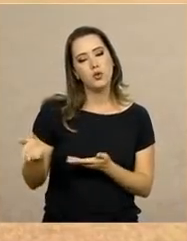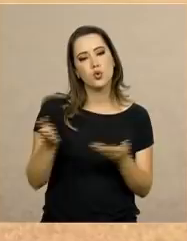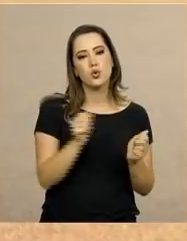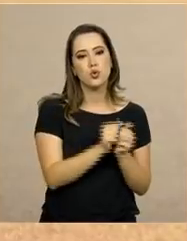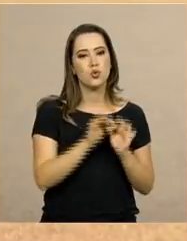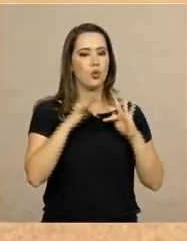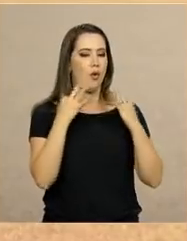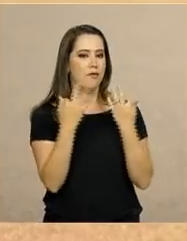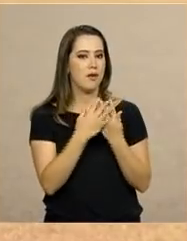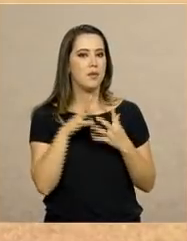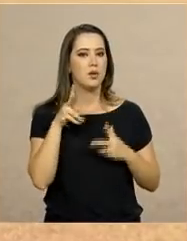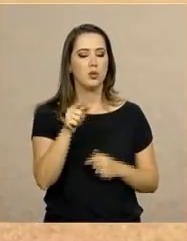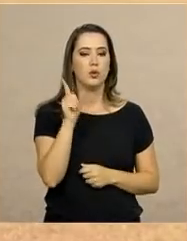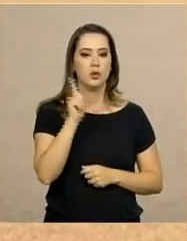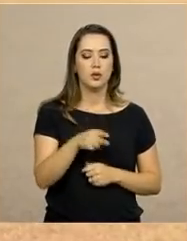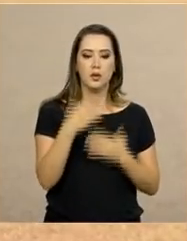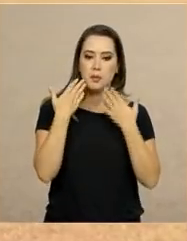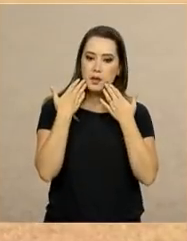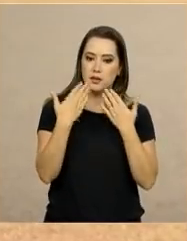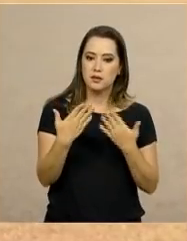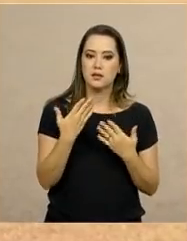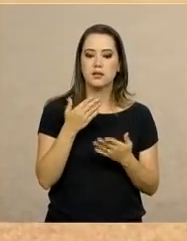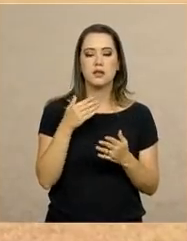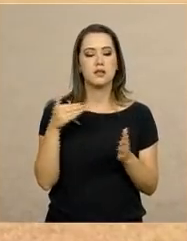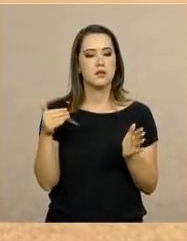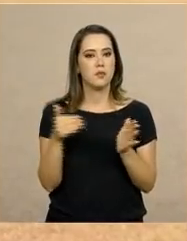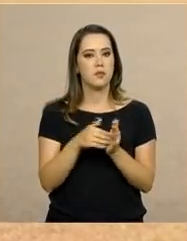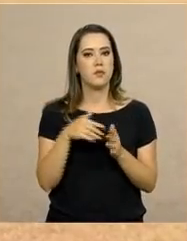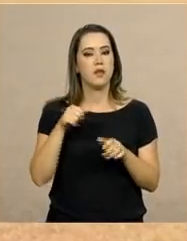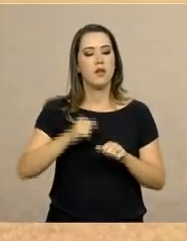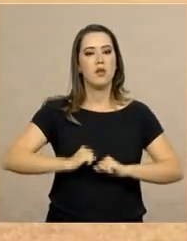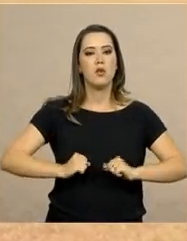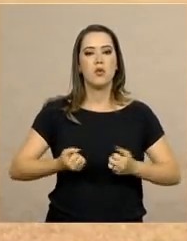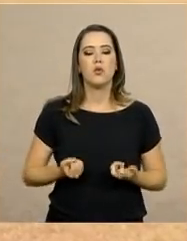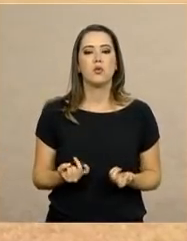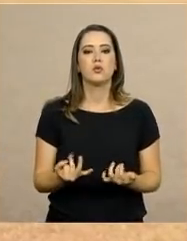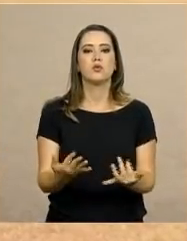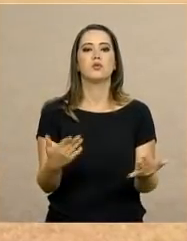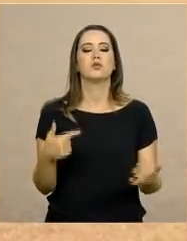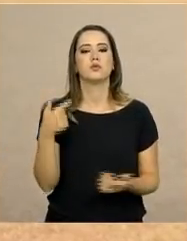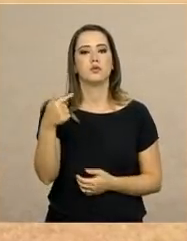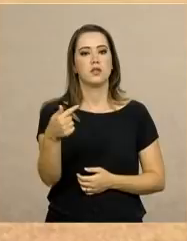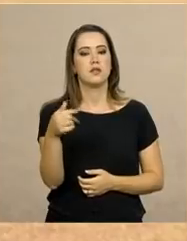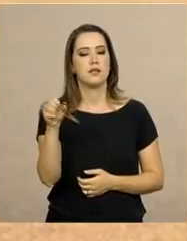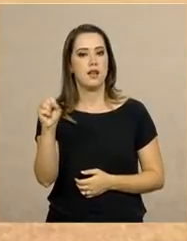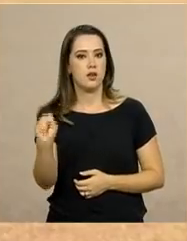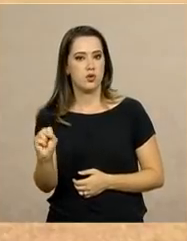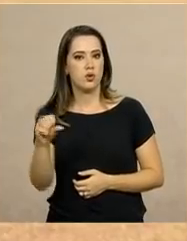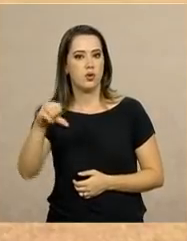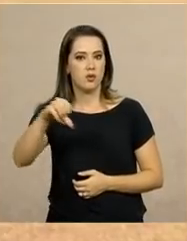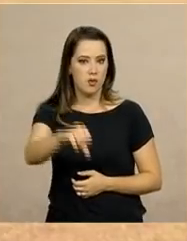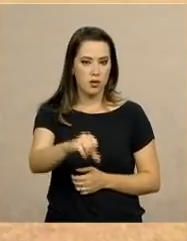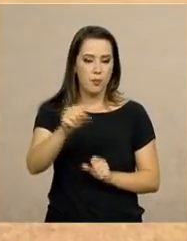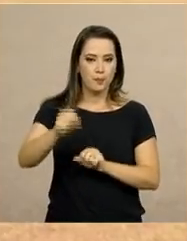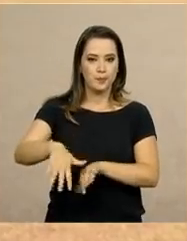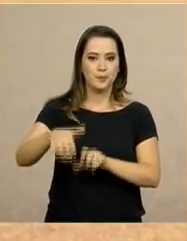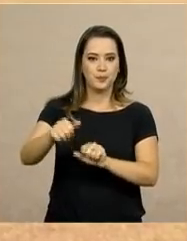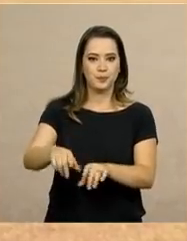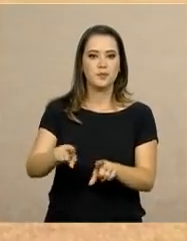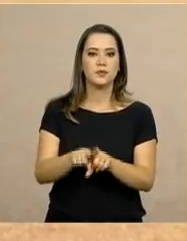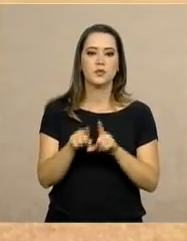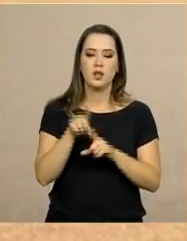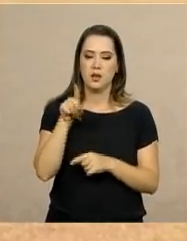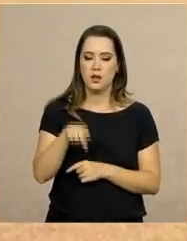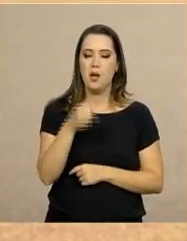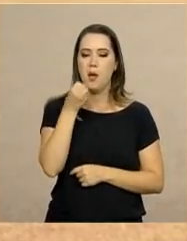trazer toda a família. A exposição vai ficar aqui no gramado nos dias 7, 8 e 9 de setembro e vale